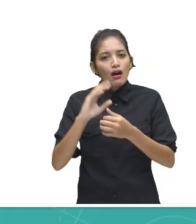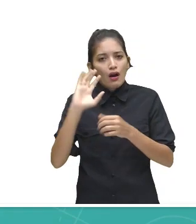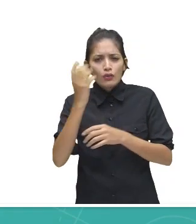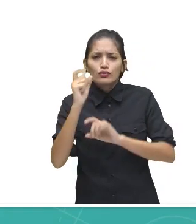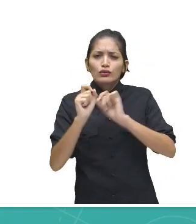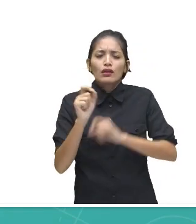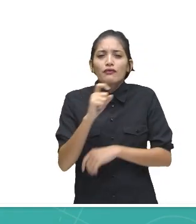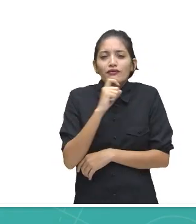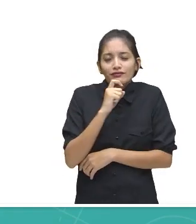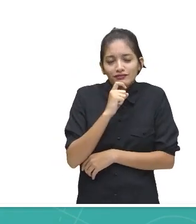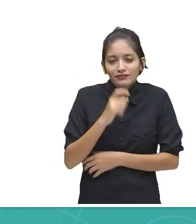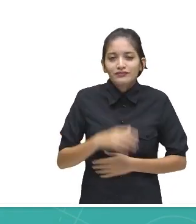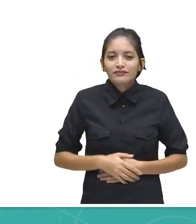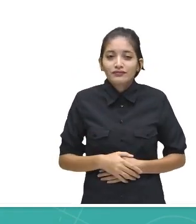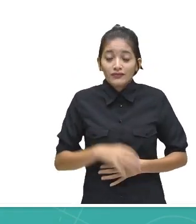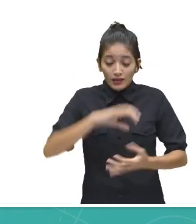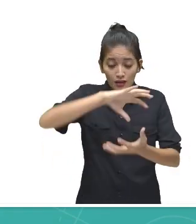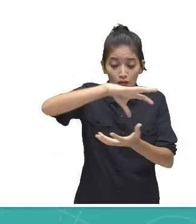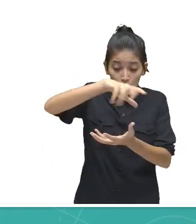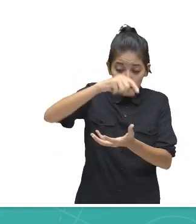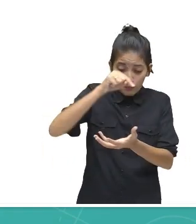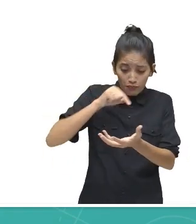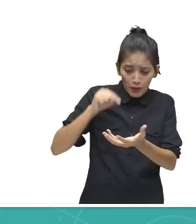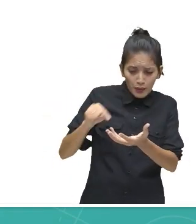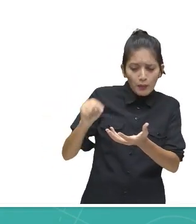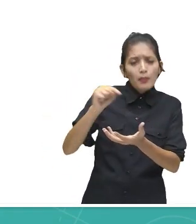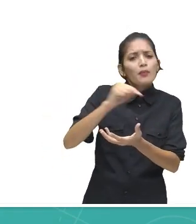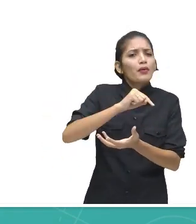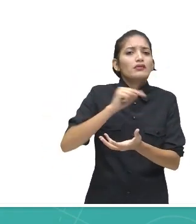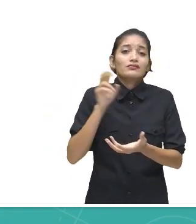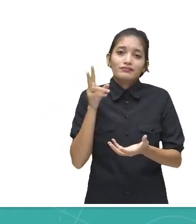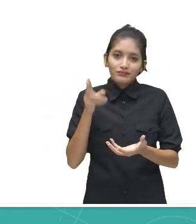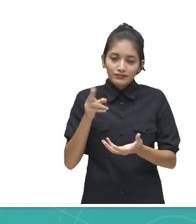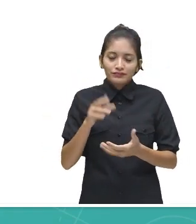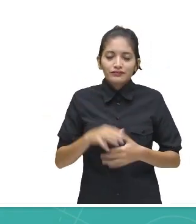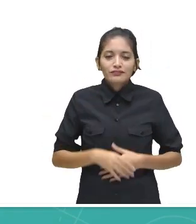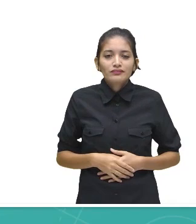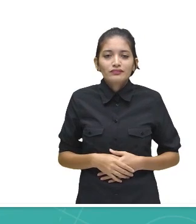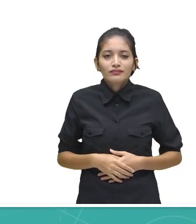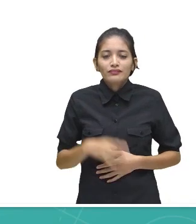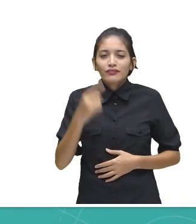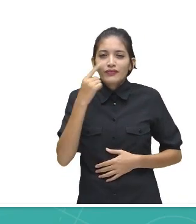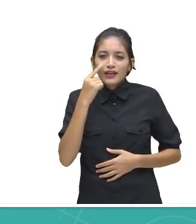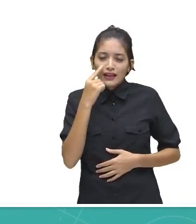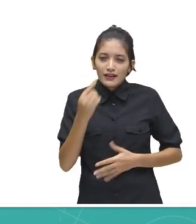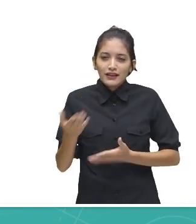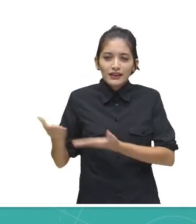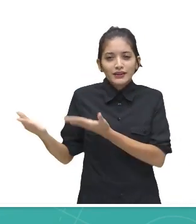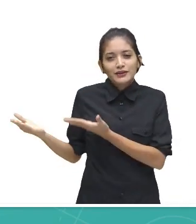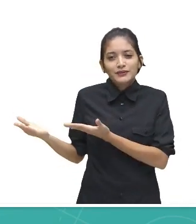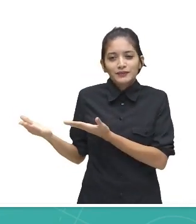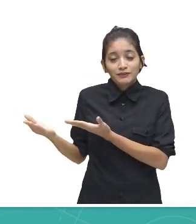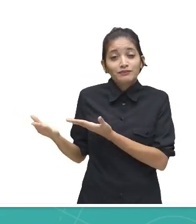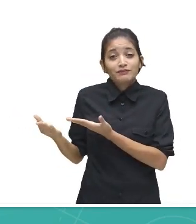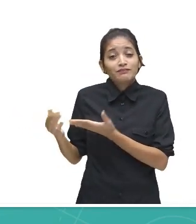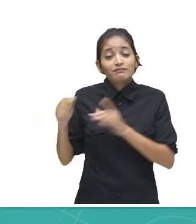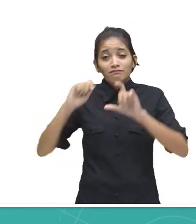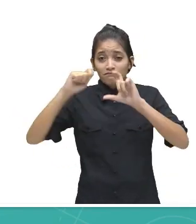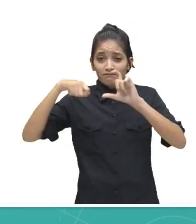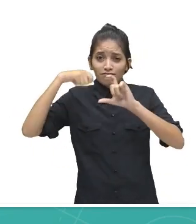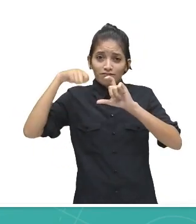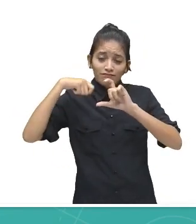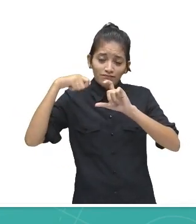ser. A lógica é essa. Para o planeta Terra também da mesma forma. Vamos ver então o nosso planeta aí nessa imagem, nesse vídeo, que vai mostrar para